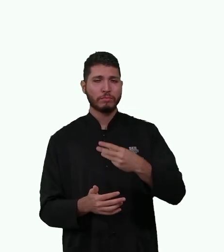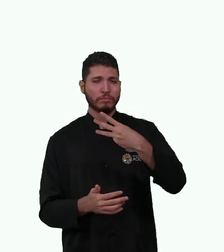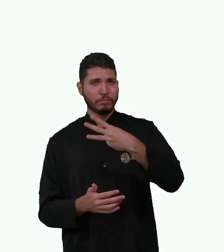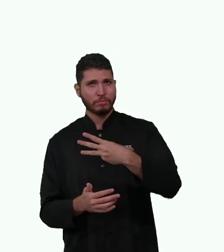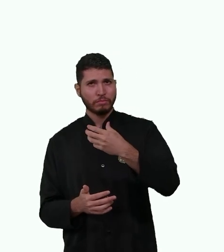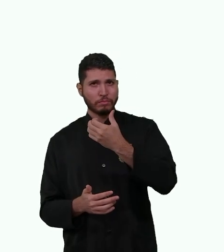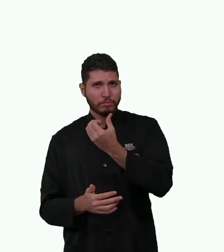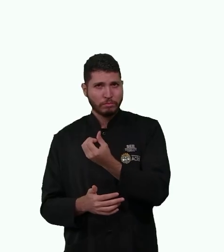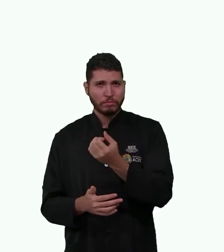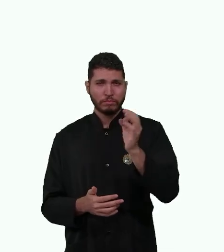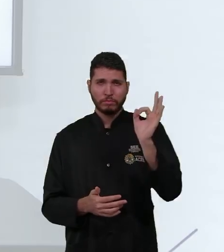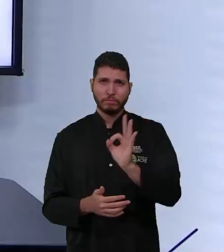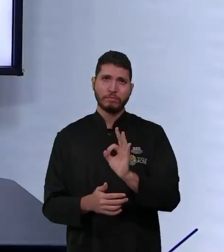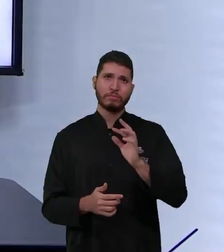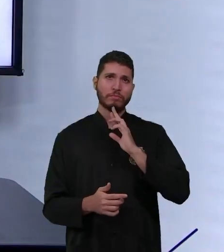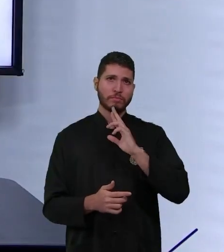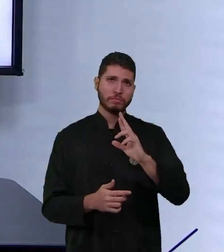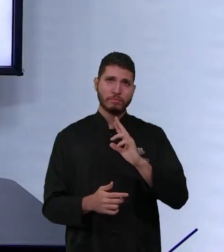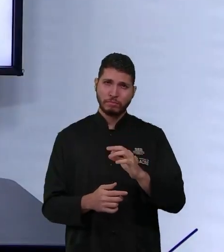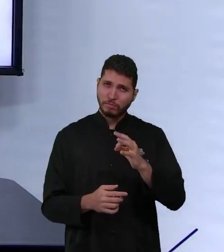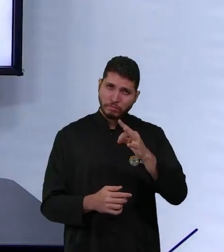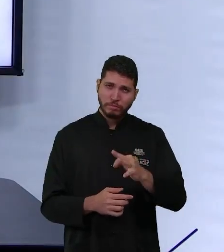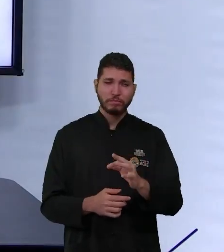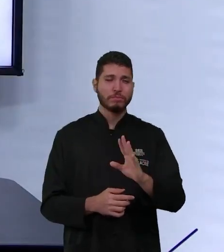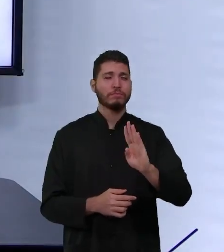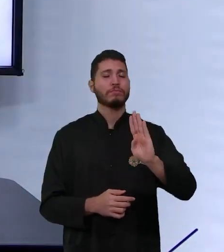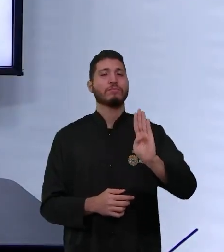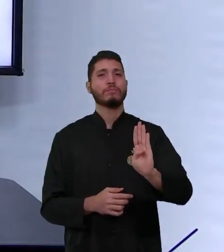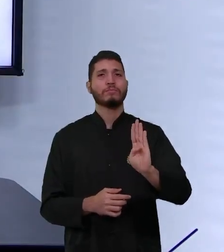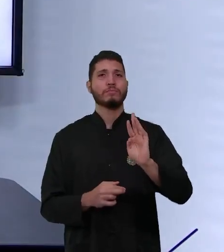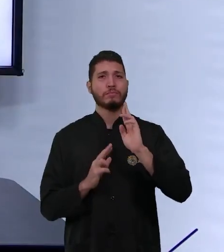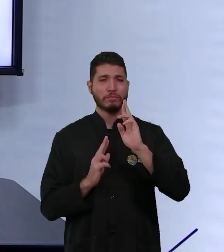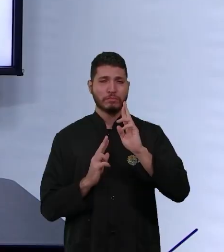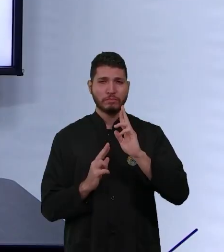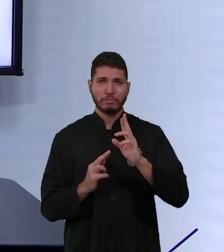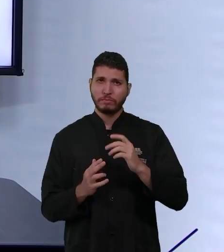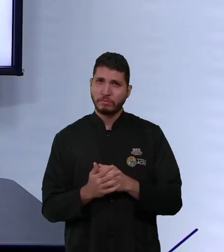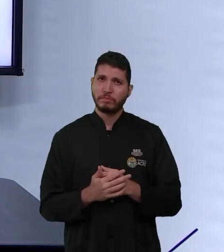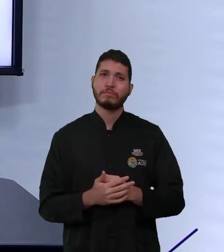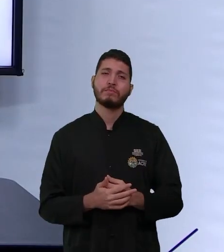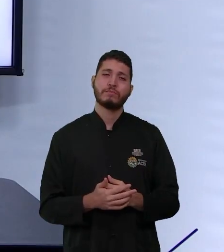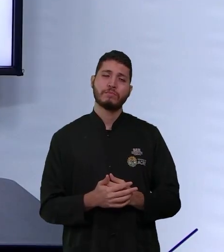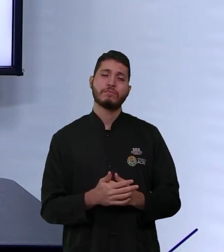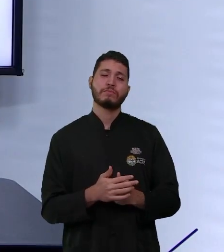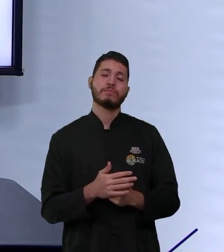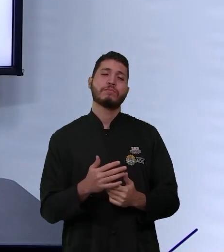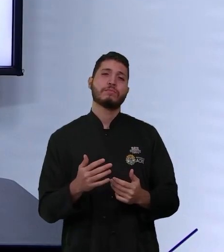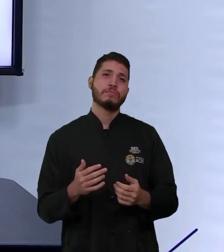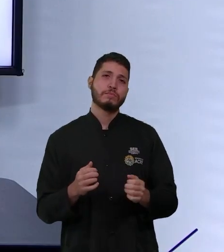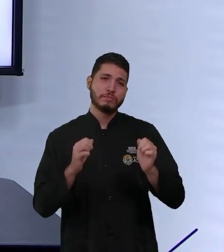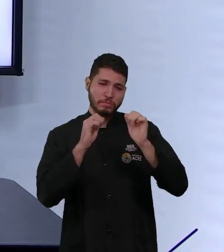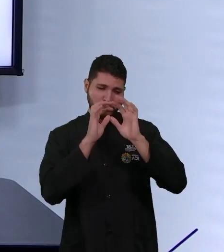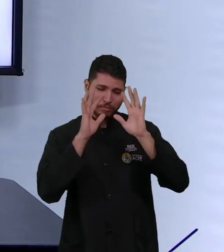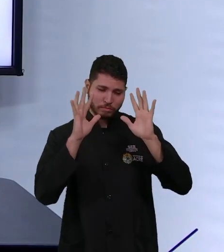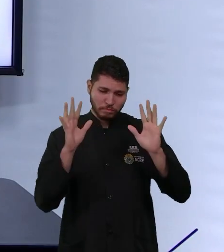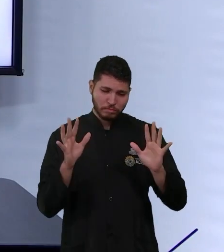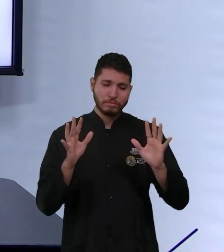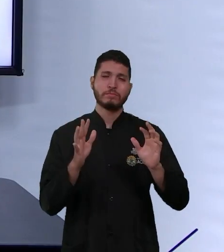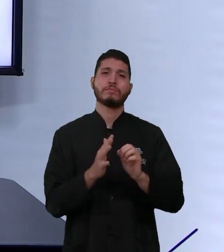B. Beleza? Vem comigo. Eu espero, estudante, que eu tenha lhe ajudado a compreender esses conceitos